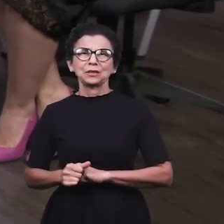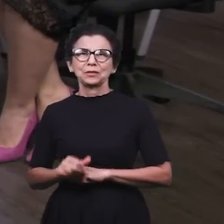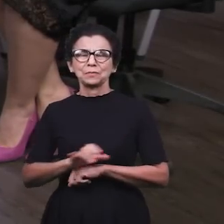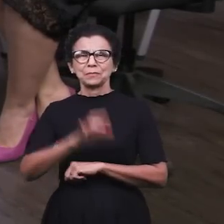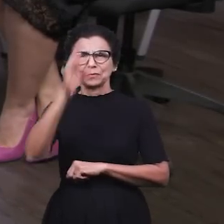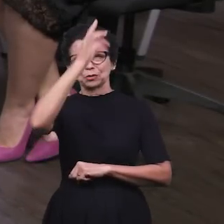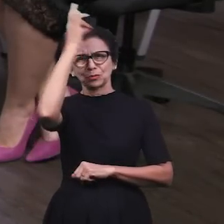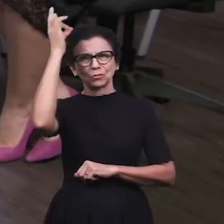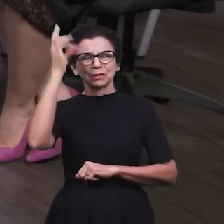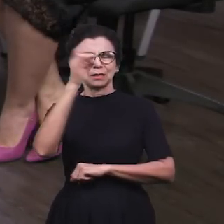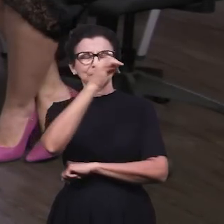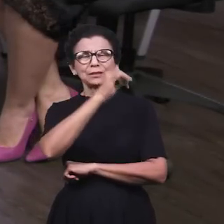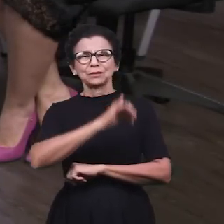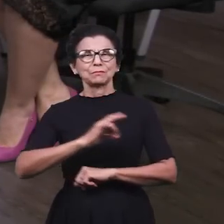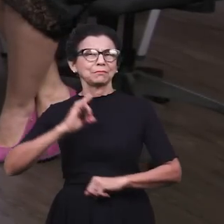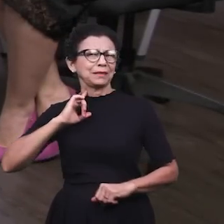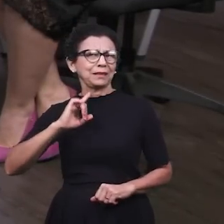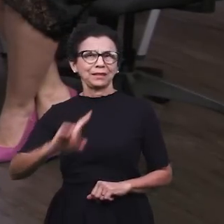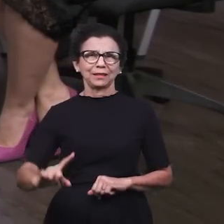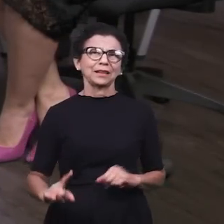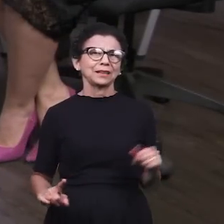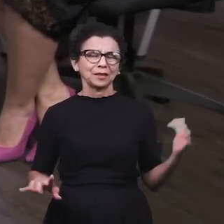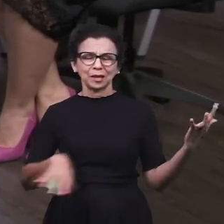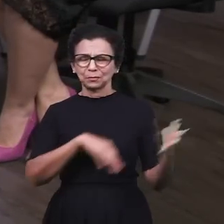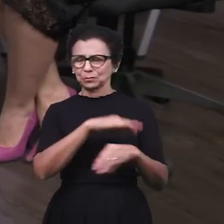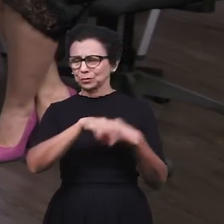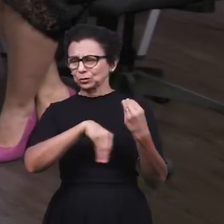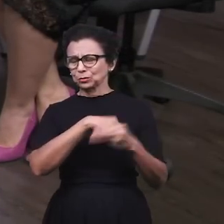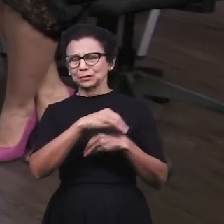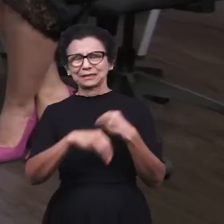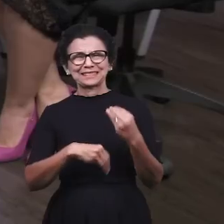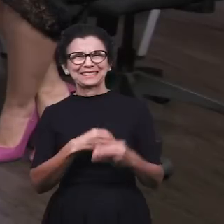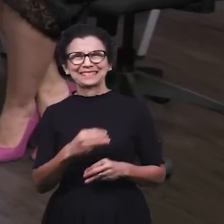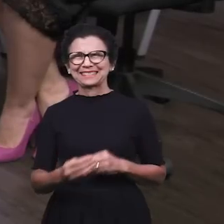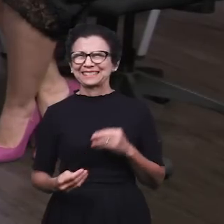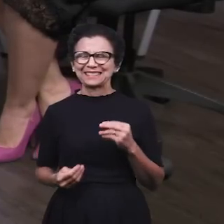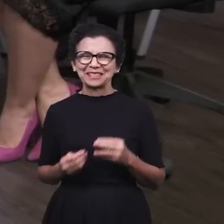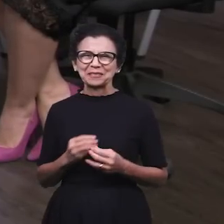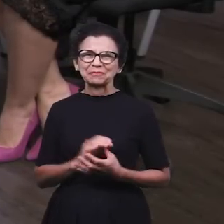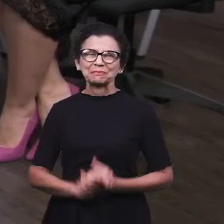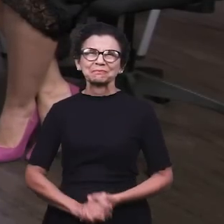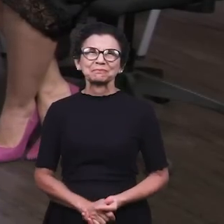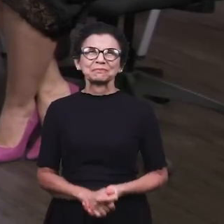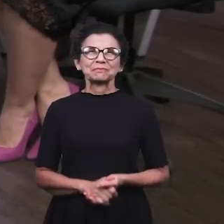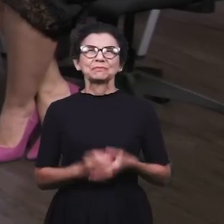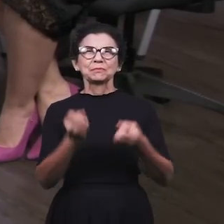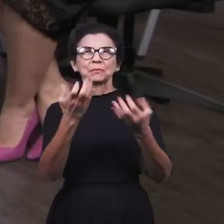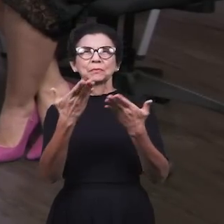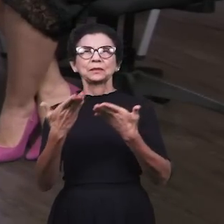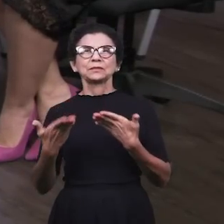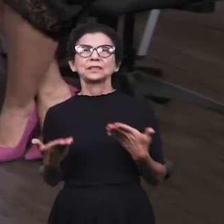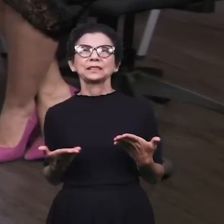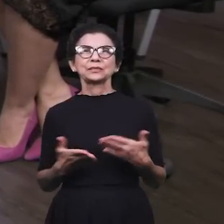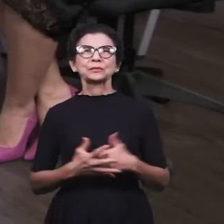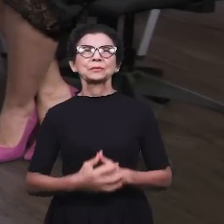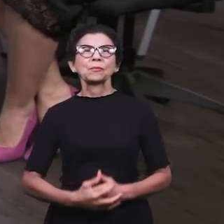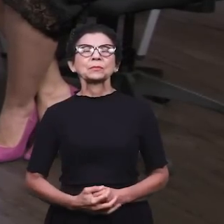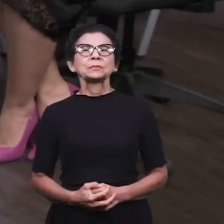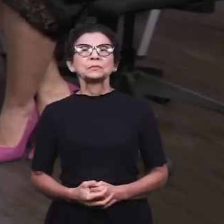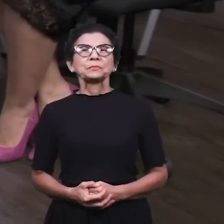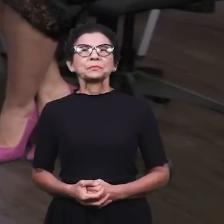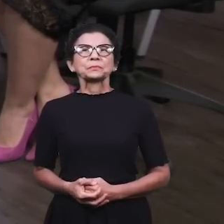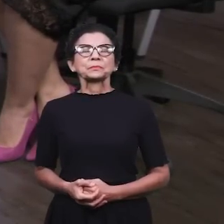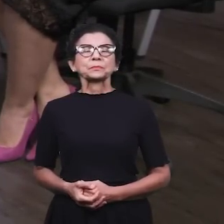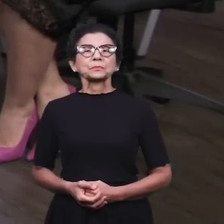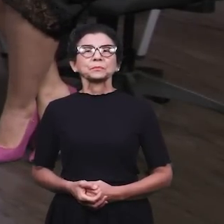tríplice fronteira ali naquela região, não é? Isso. Né, Gilson? A gente conhece ali. Sejam bem-vindos, amém? Mas vamos